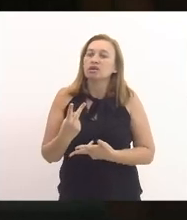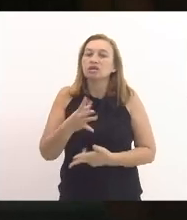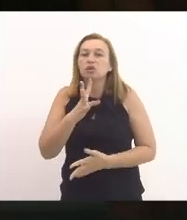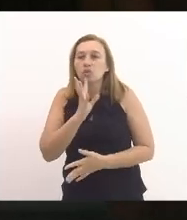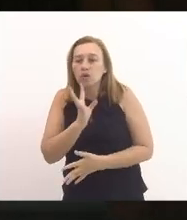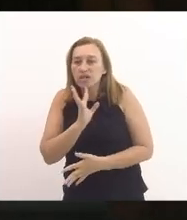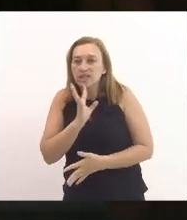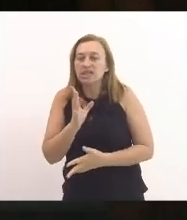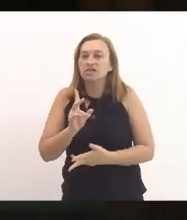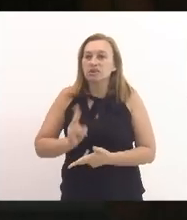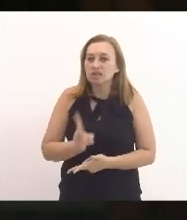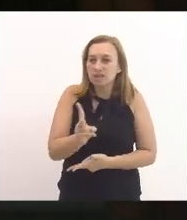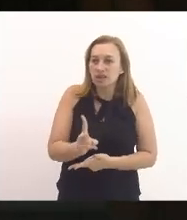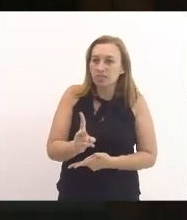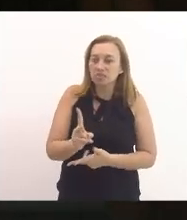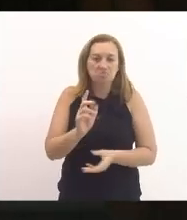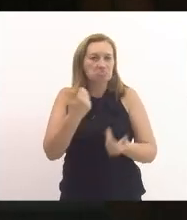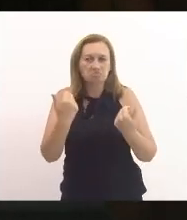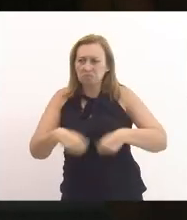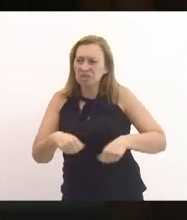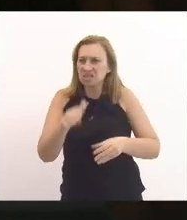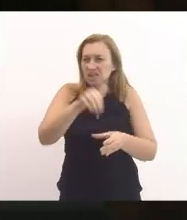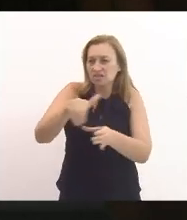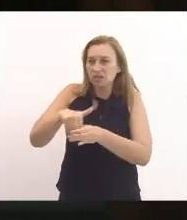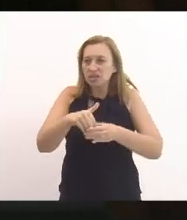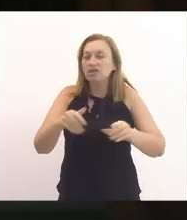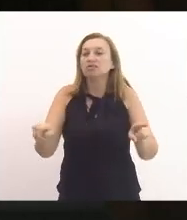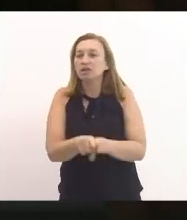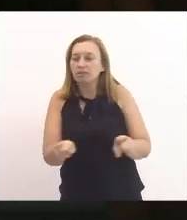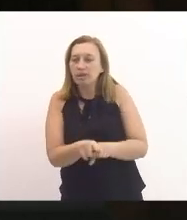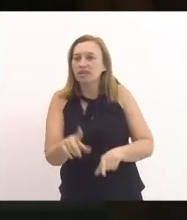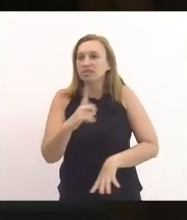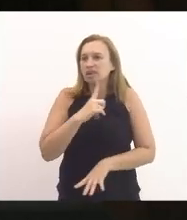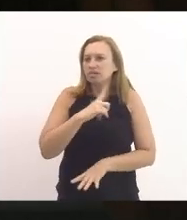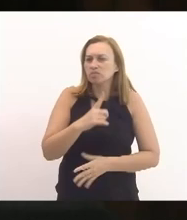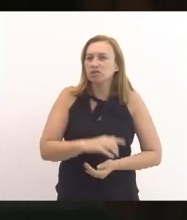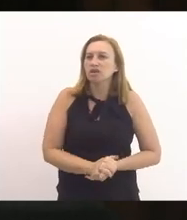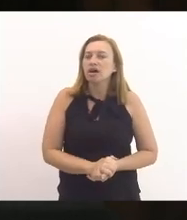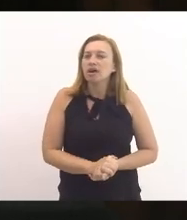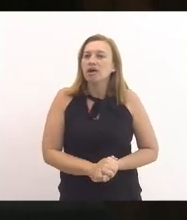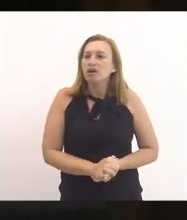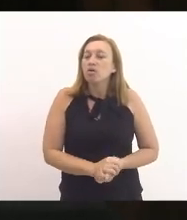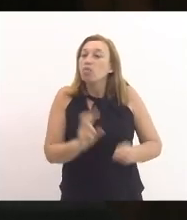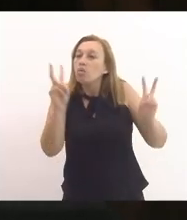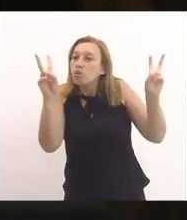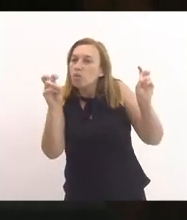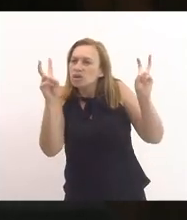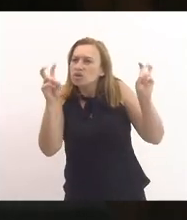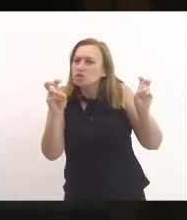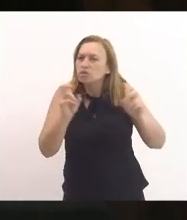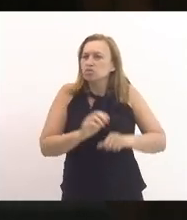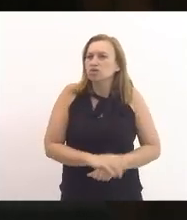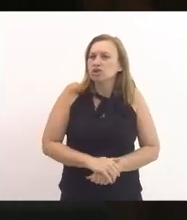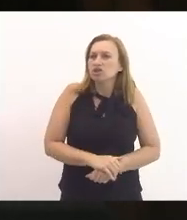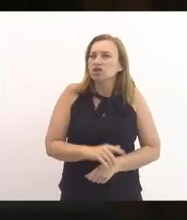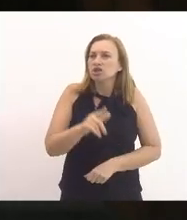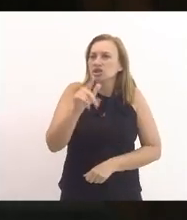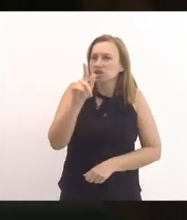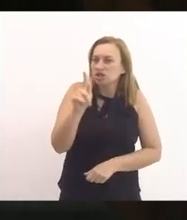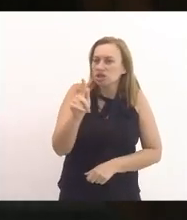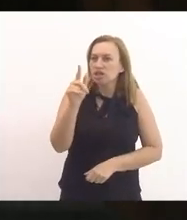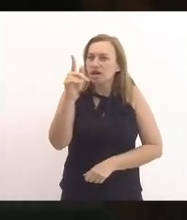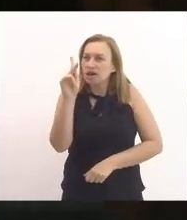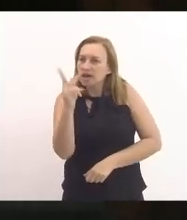reconhecido sem necessidade de votação temos também né é a questão da ght